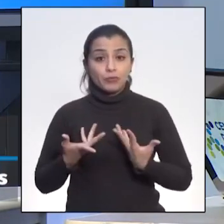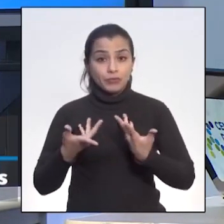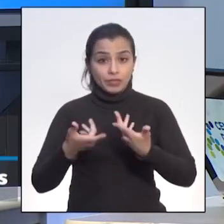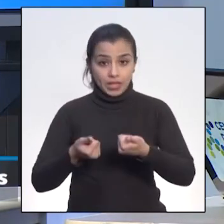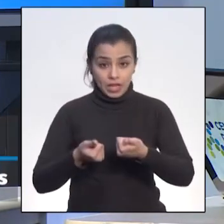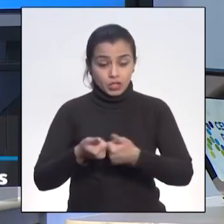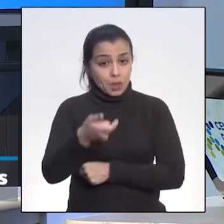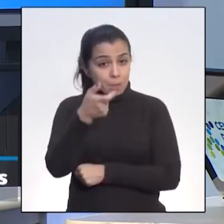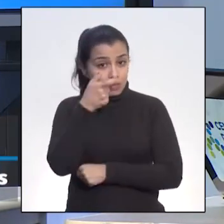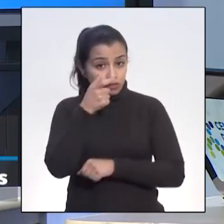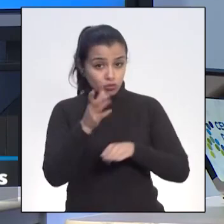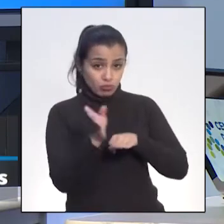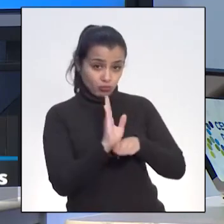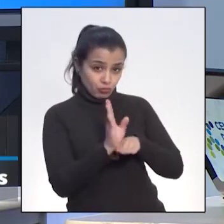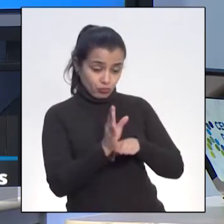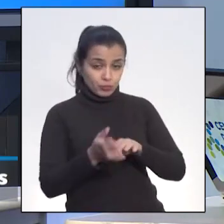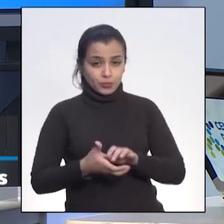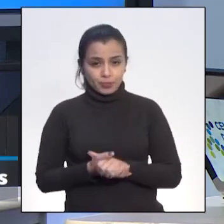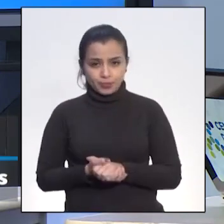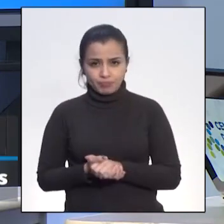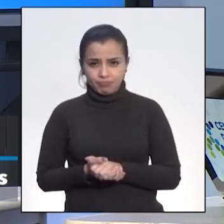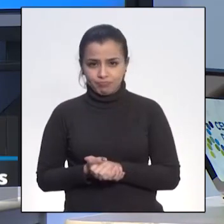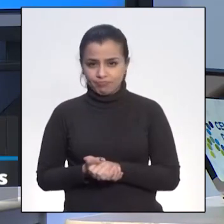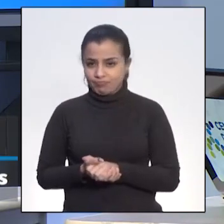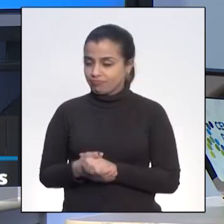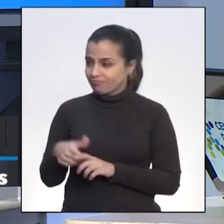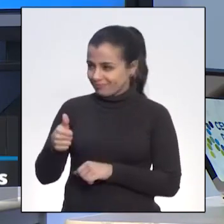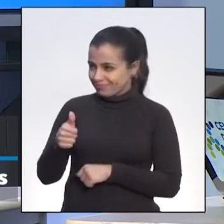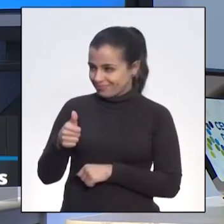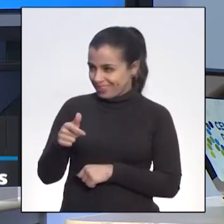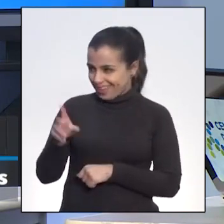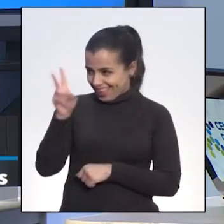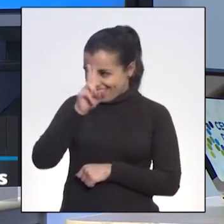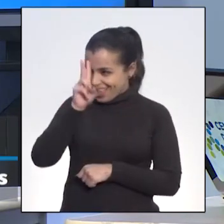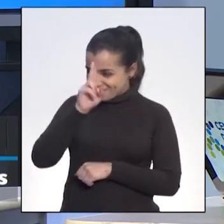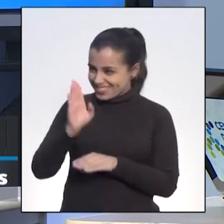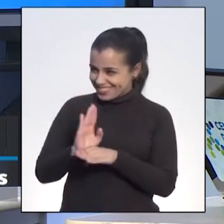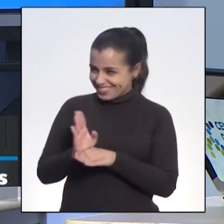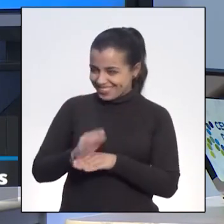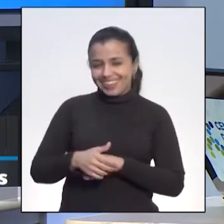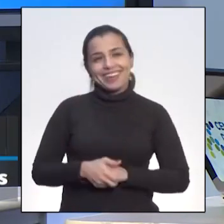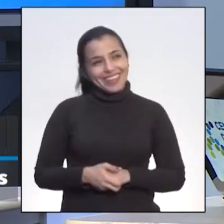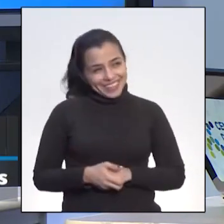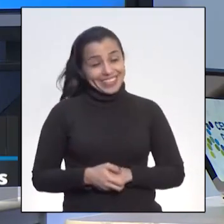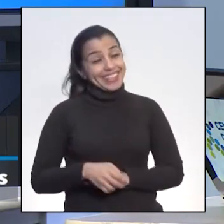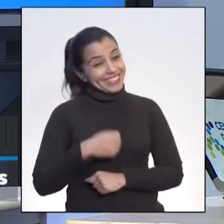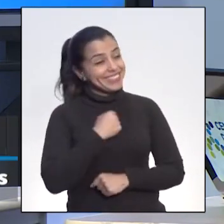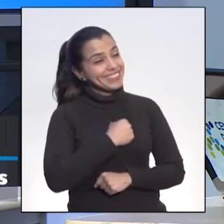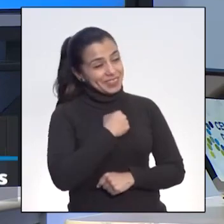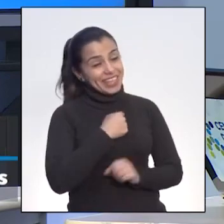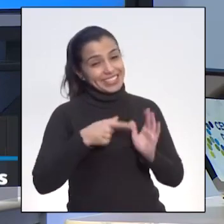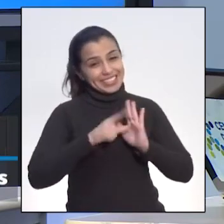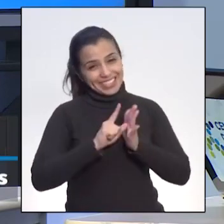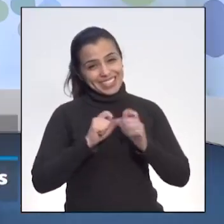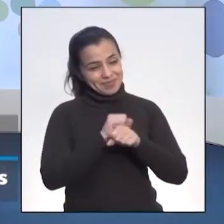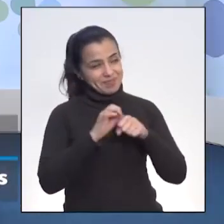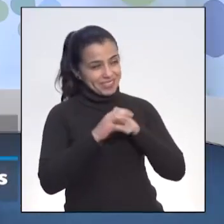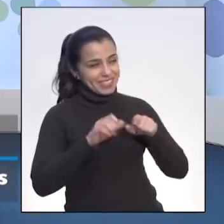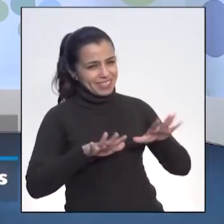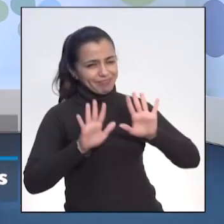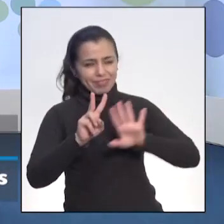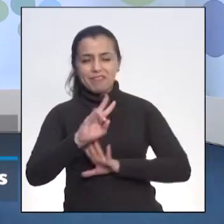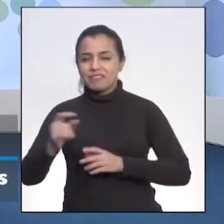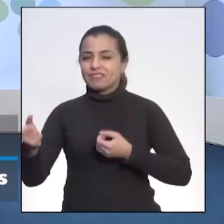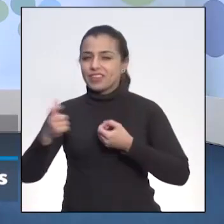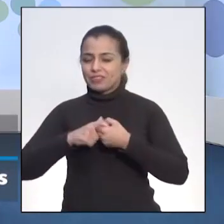a um filme no cinema. Professora, cinema, lembra? Lembro da Antes época. Da pandemia, né? Antes da pandemia. Mas vai voltar,